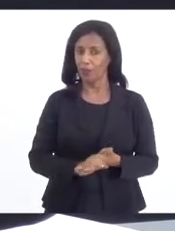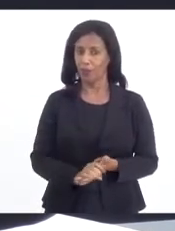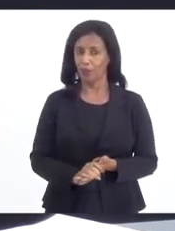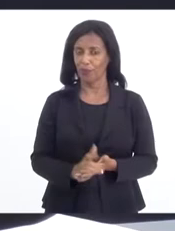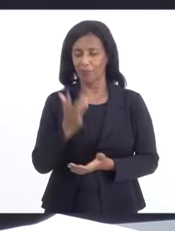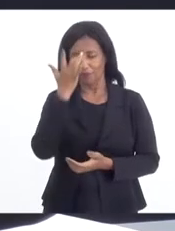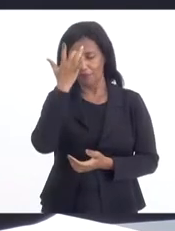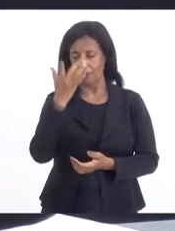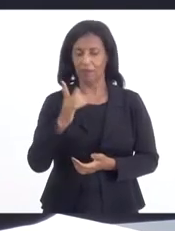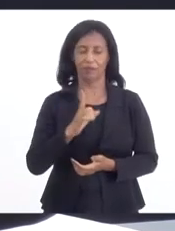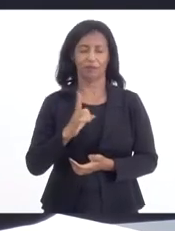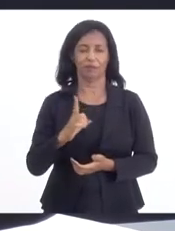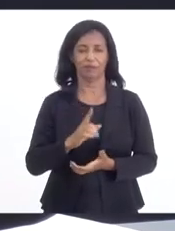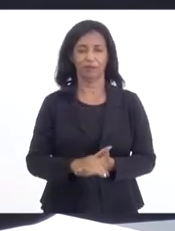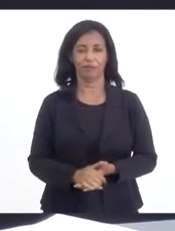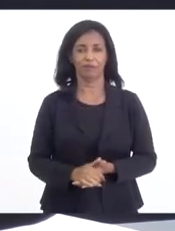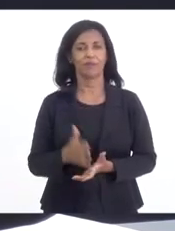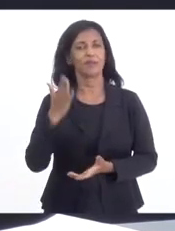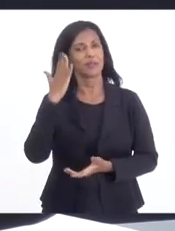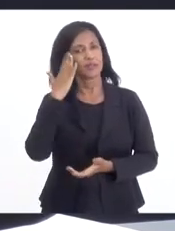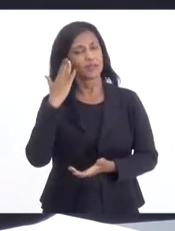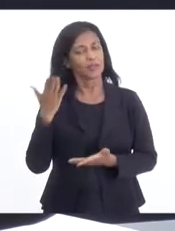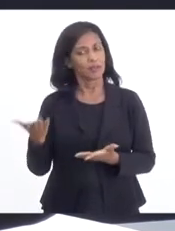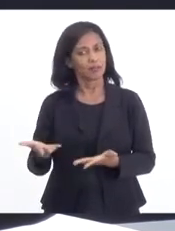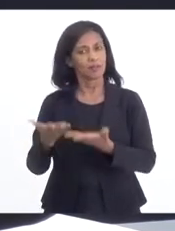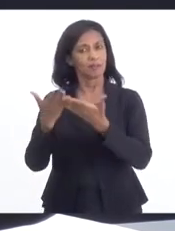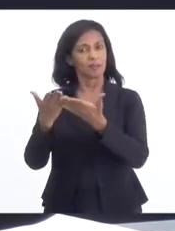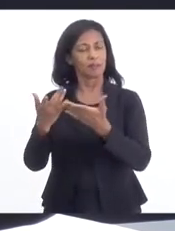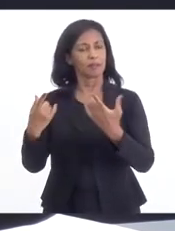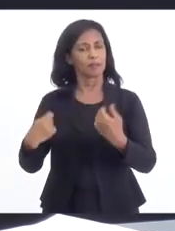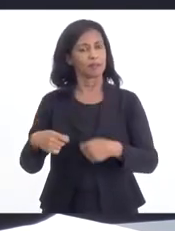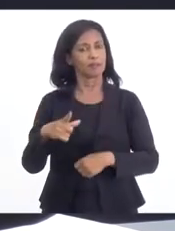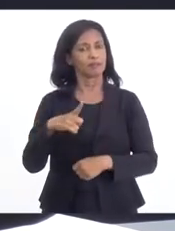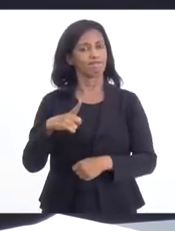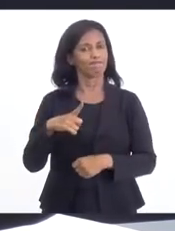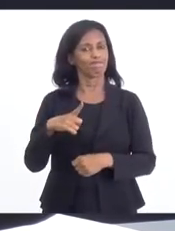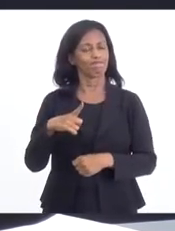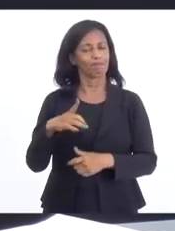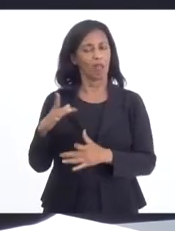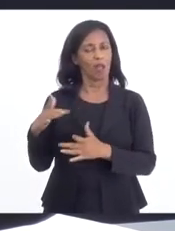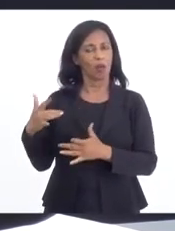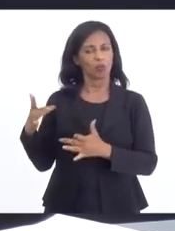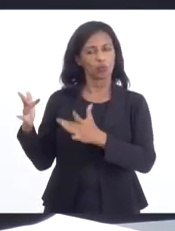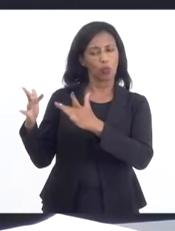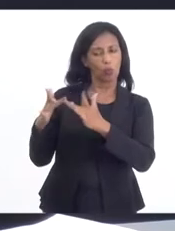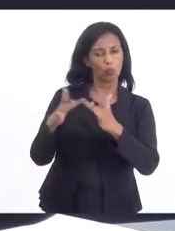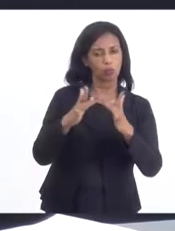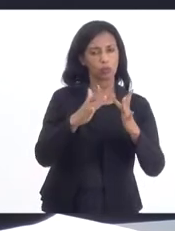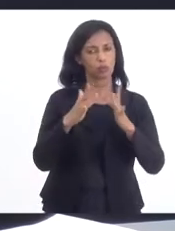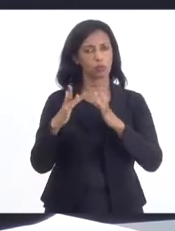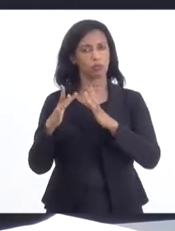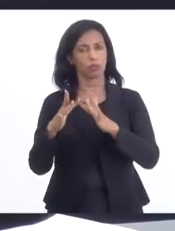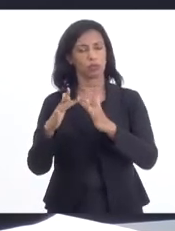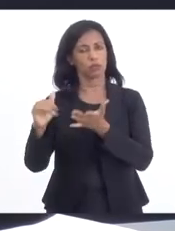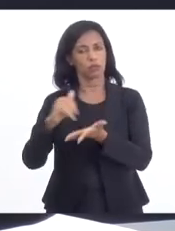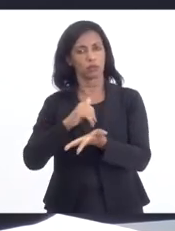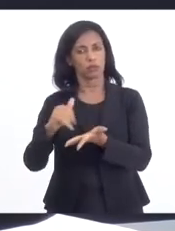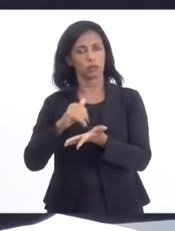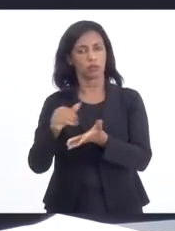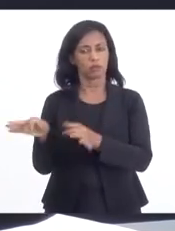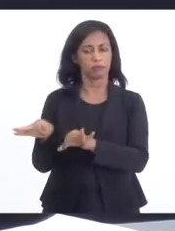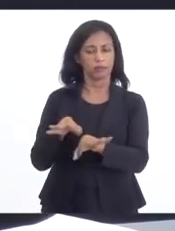evento fácil. E sei que Vossa Excelência deve ter feito alguns contatos com a Secretaria